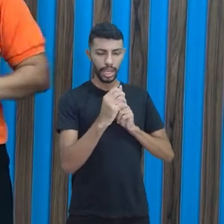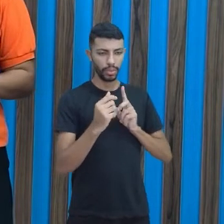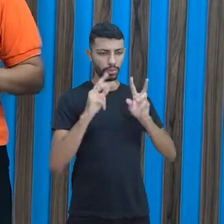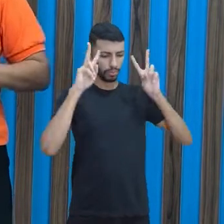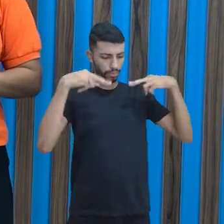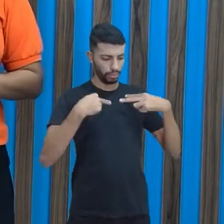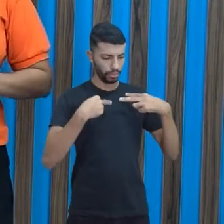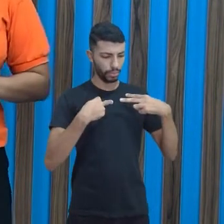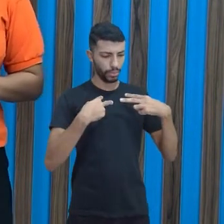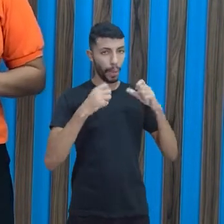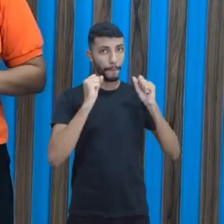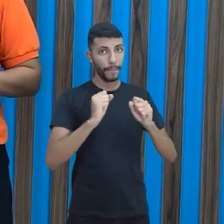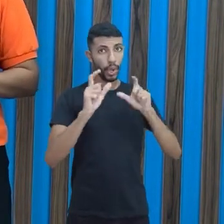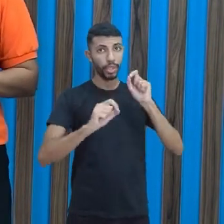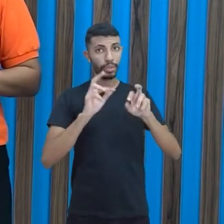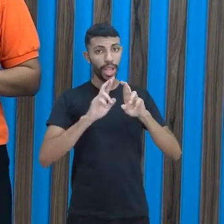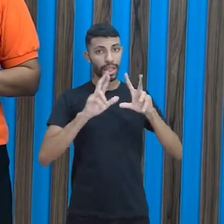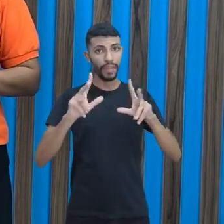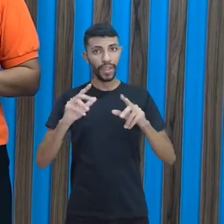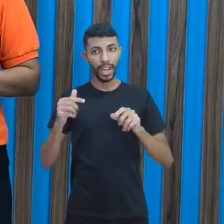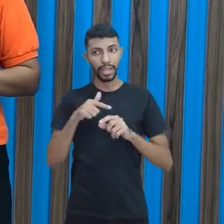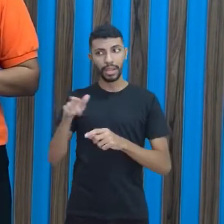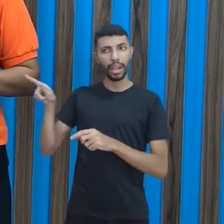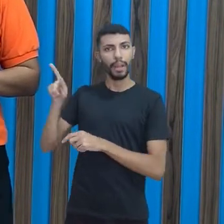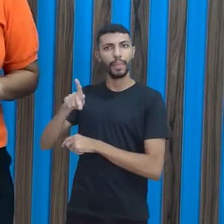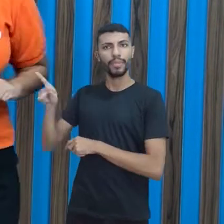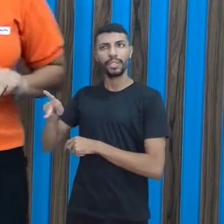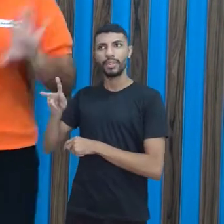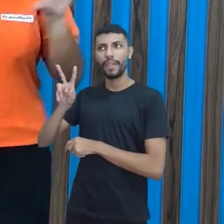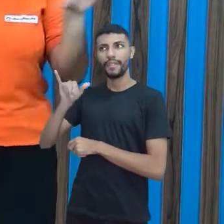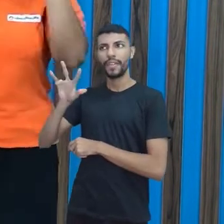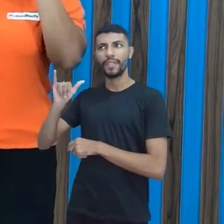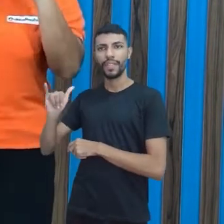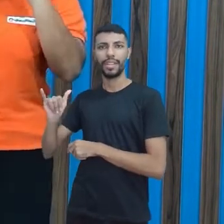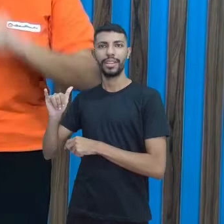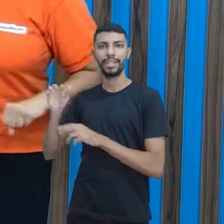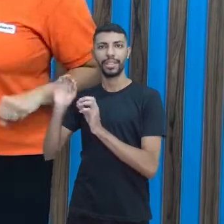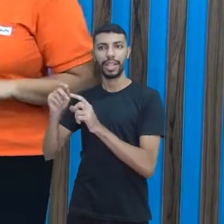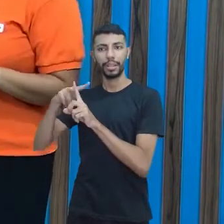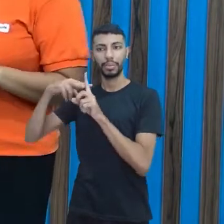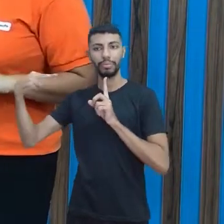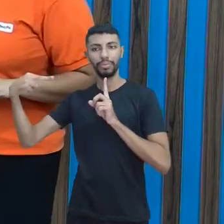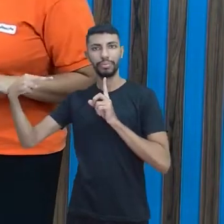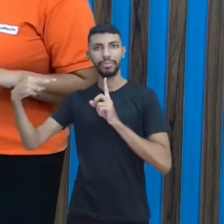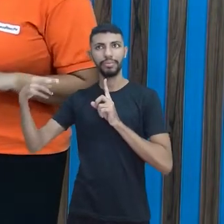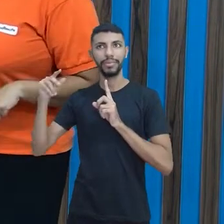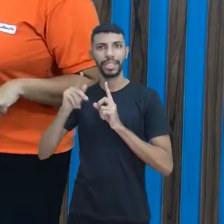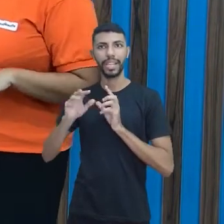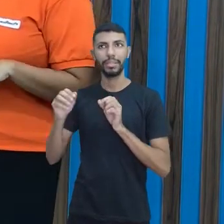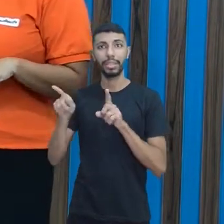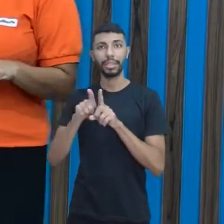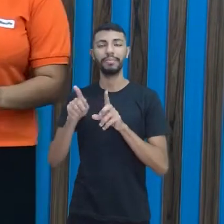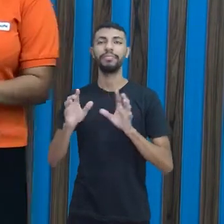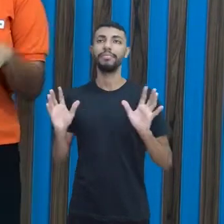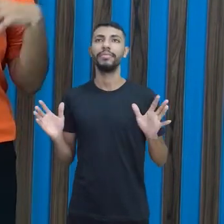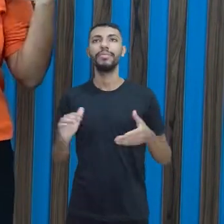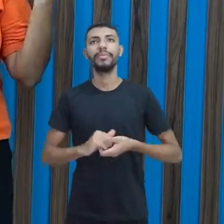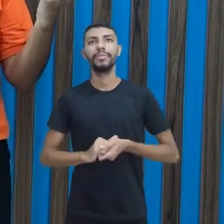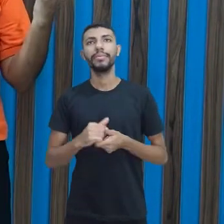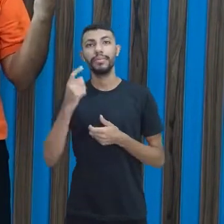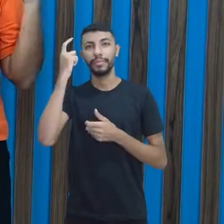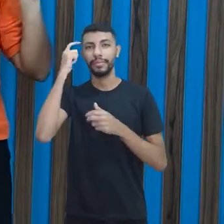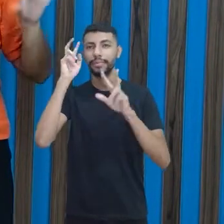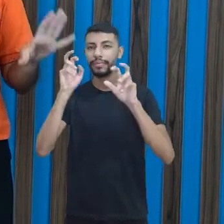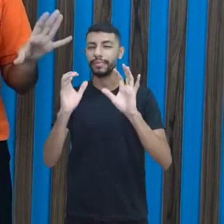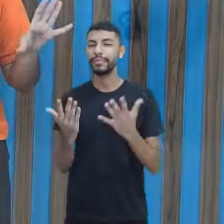sobre mim, ou de Bruno sobre mim. Então, pensem nisso aí. Então, ó, assim como quando